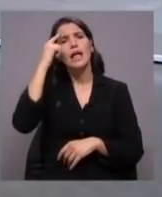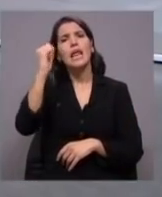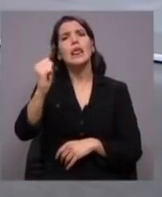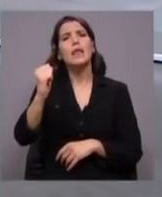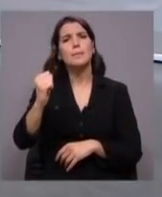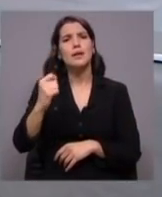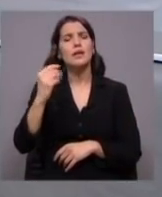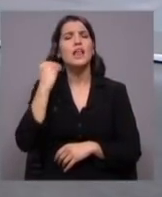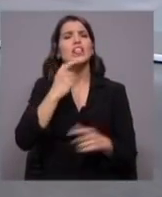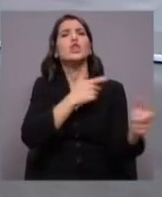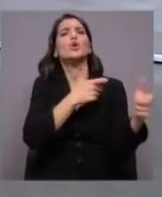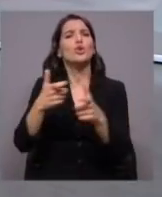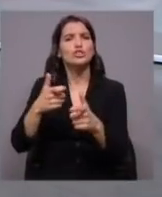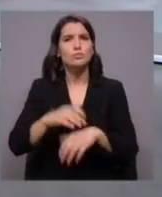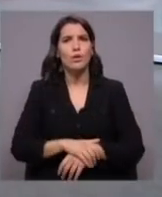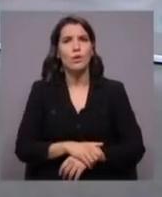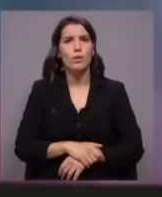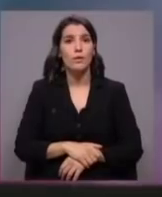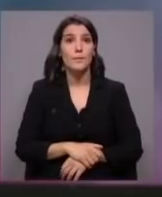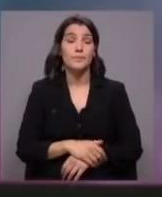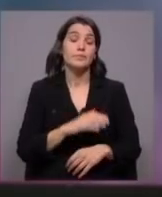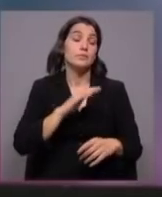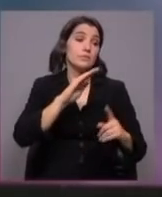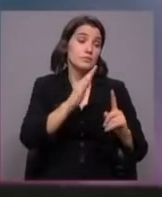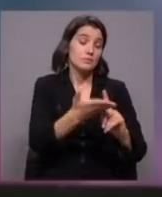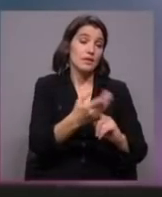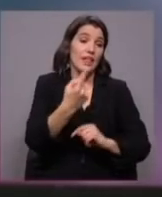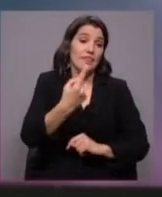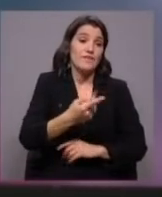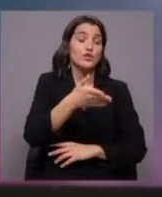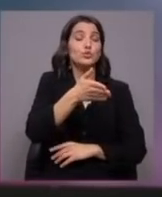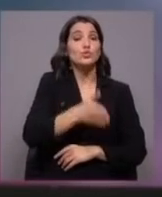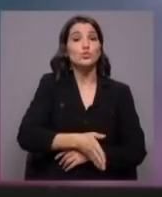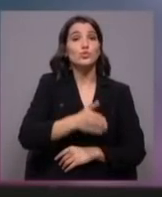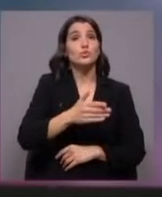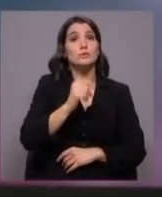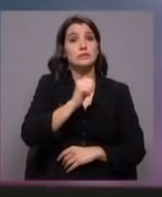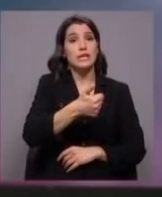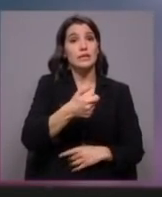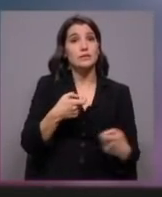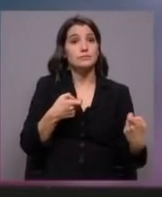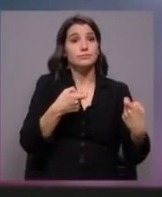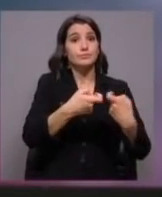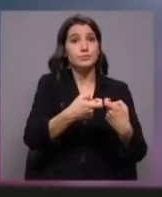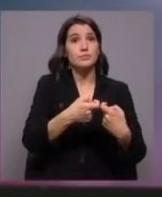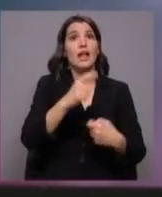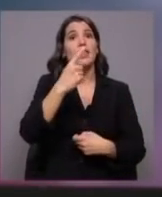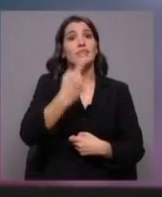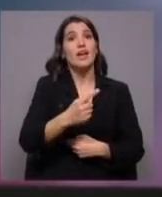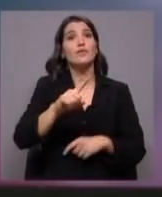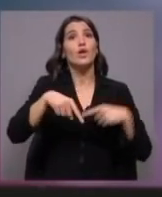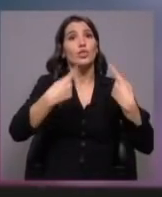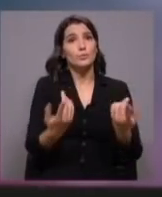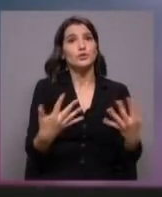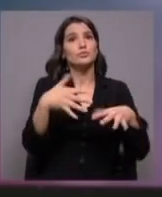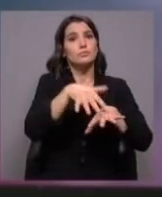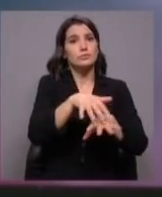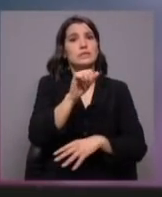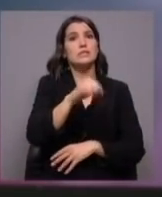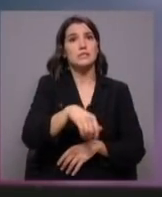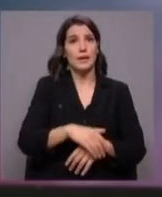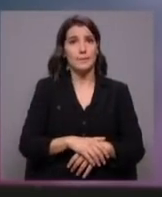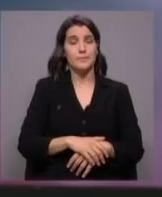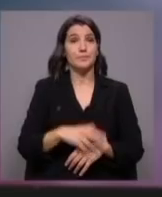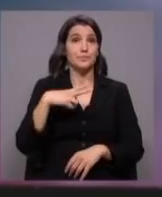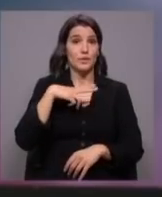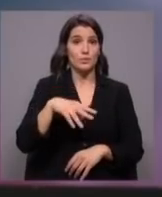Claro, eu sei, mas eu sei. As penas devem ser justas, devem ser corretas e deve depois existir reinserção, sim. Ok, sim. A Constituição da